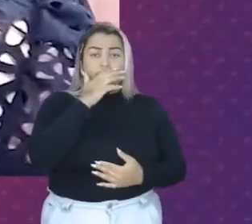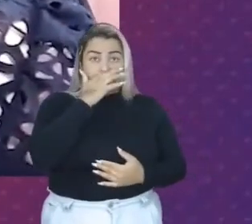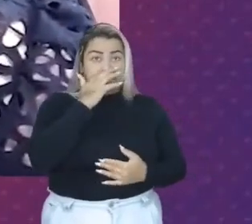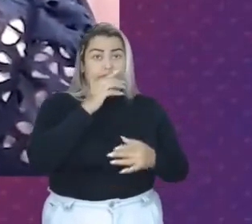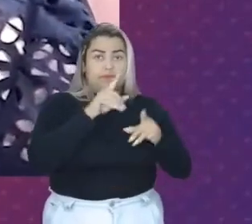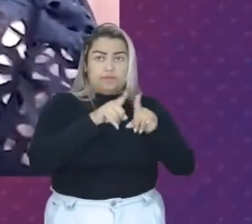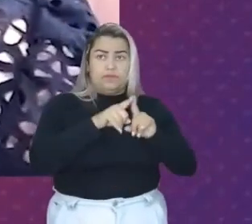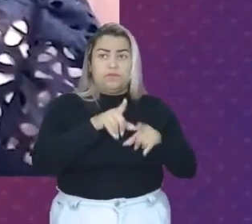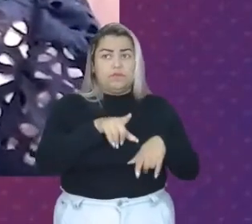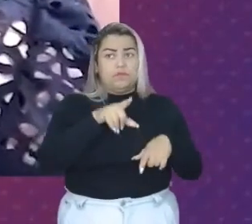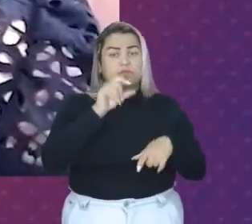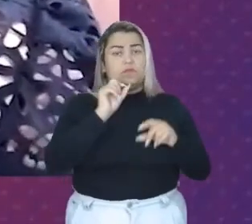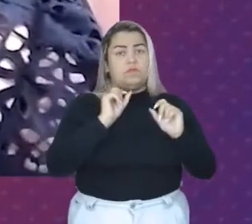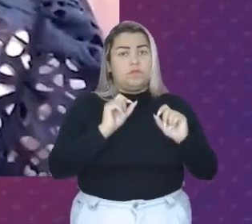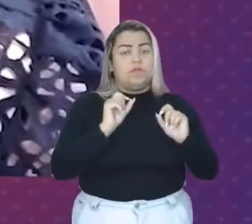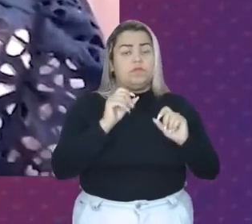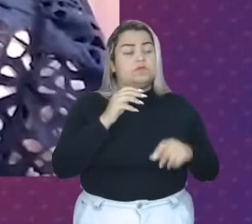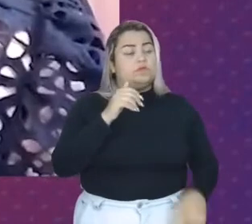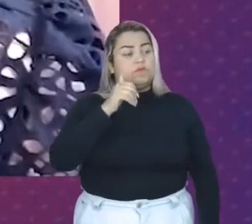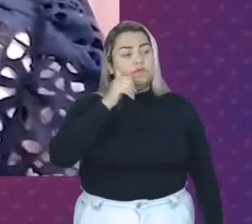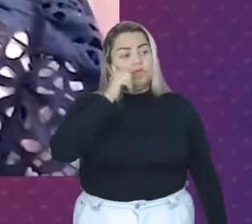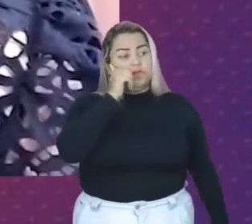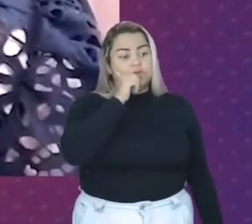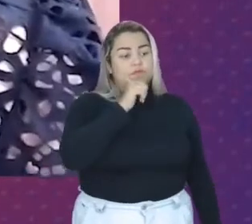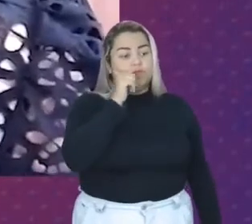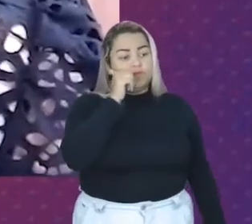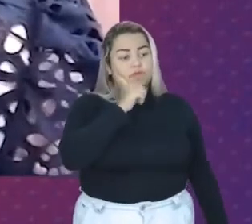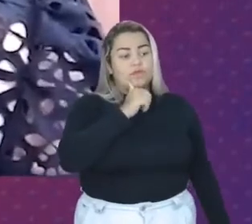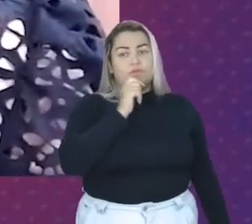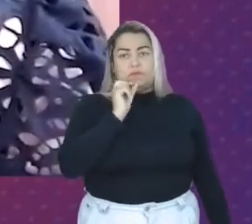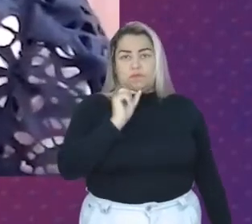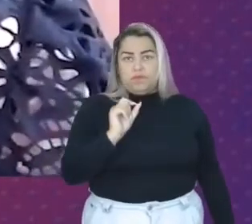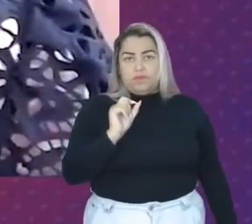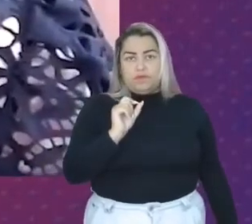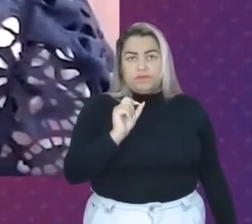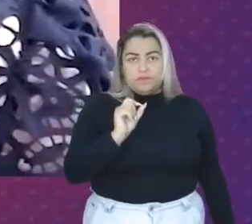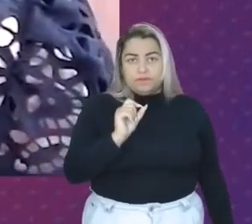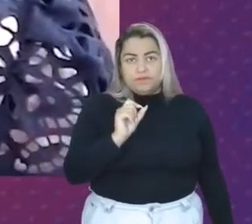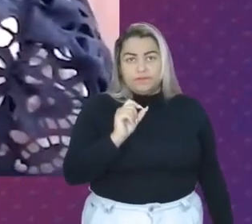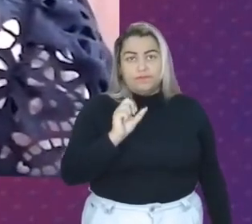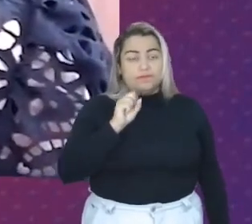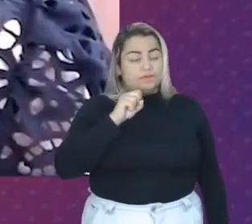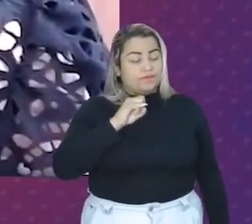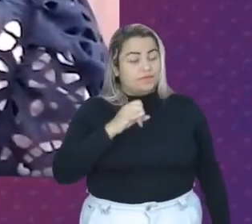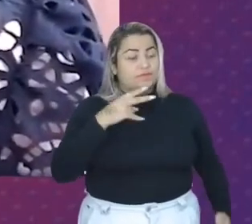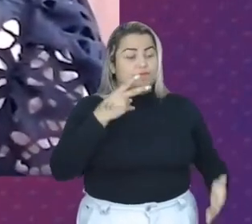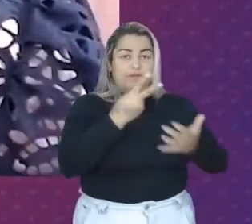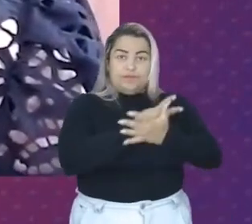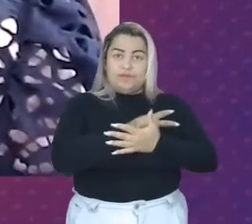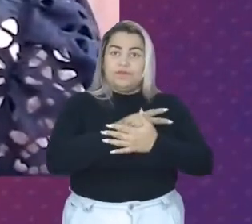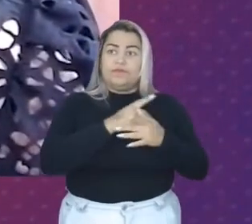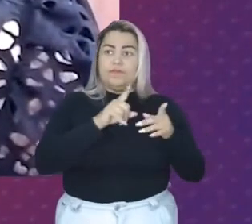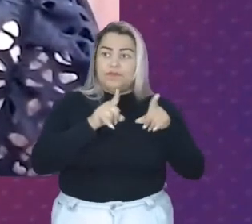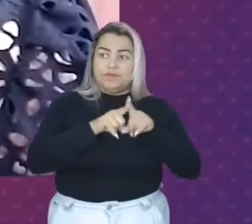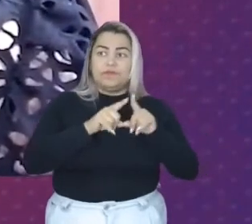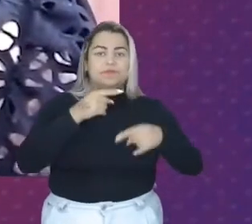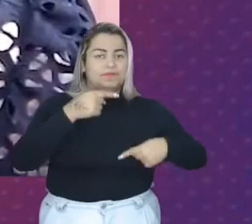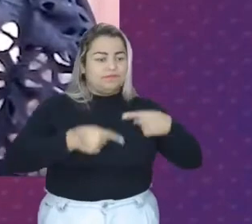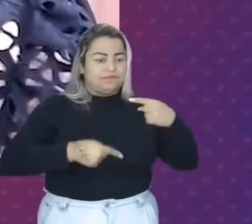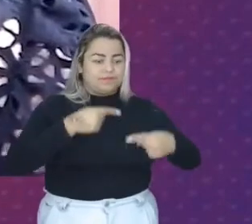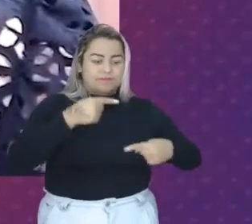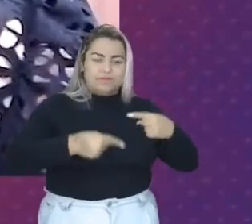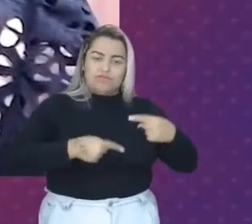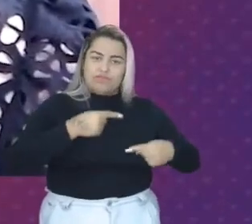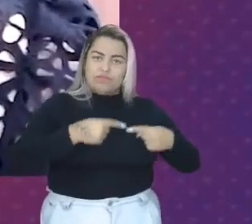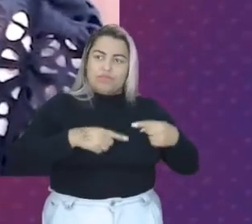também, enquanto mulher, que fizemos isso. Como que se dá esse processo hoje da política de